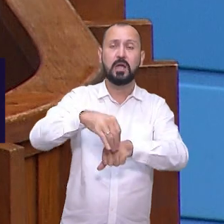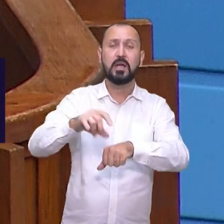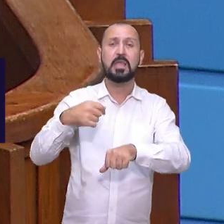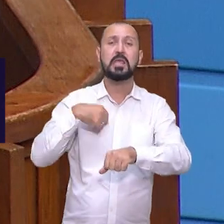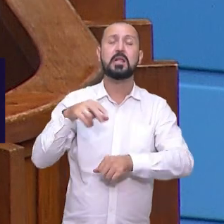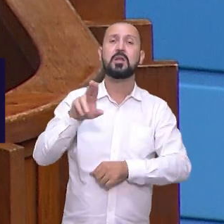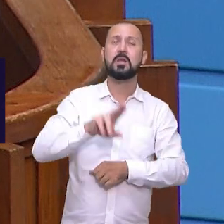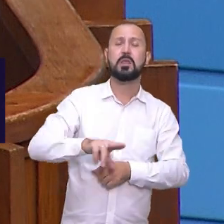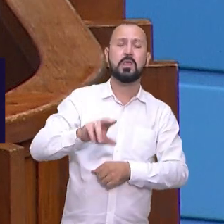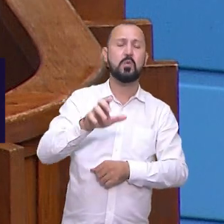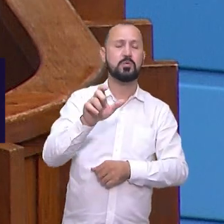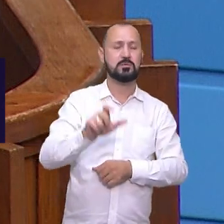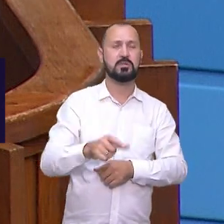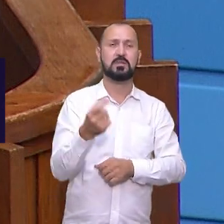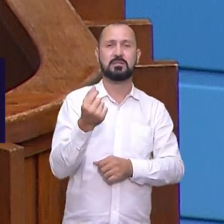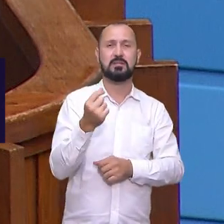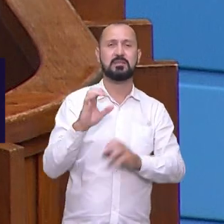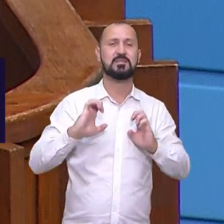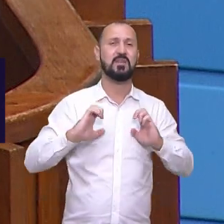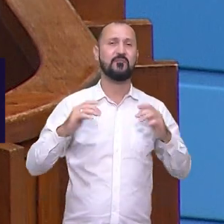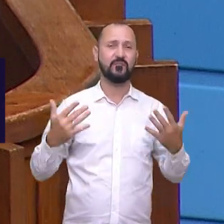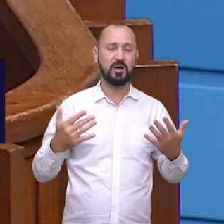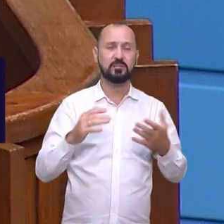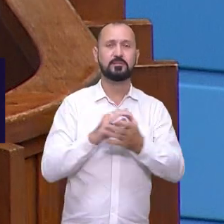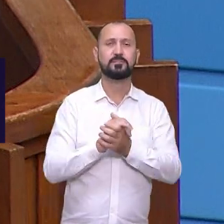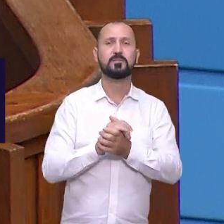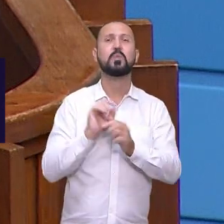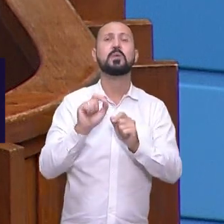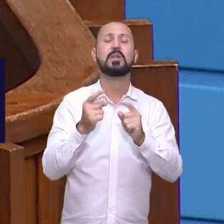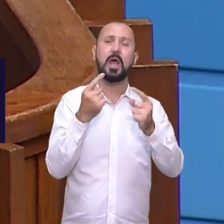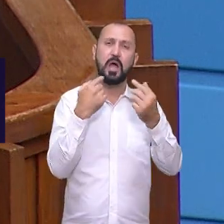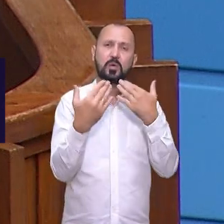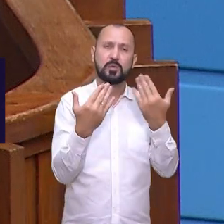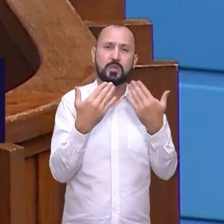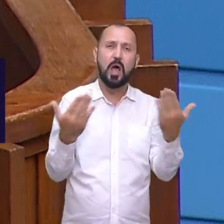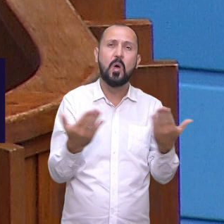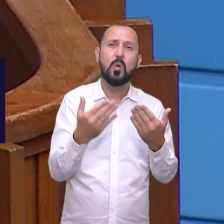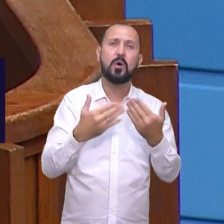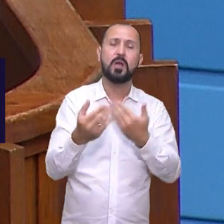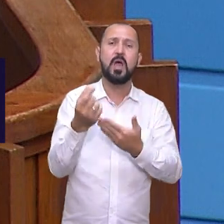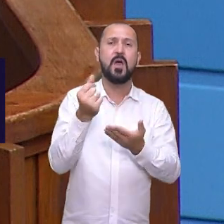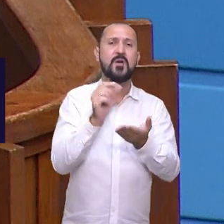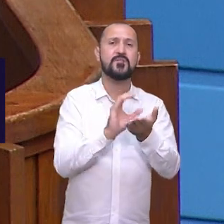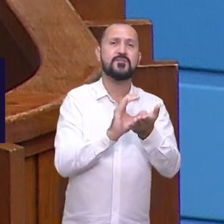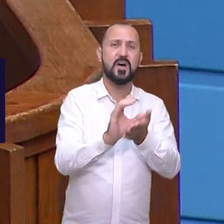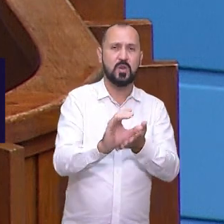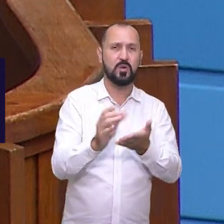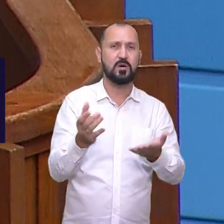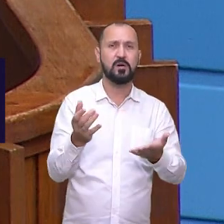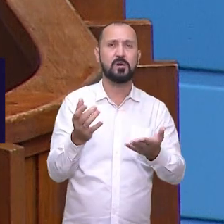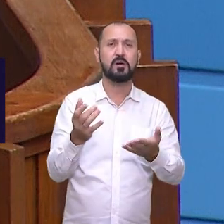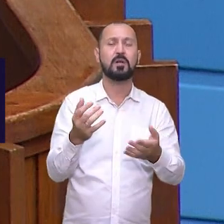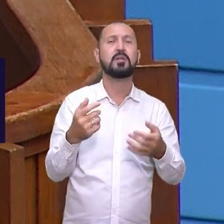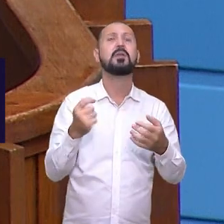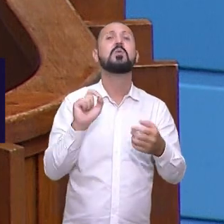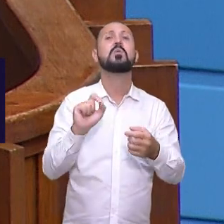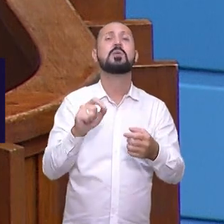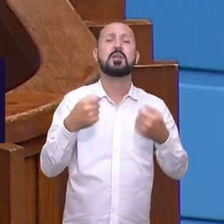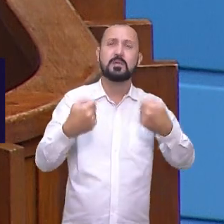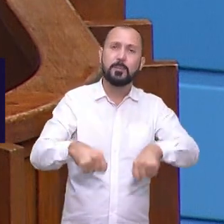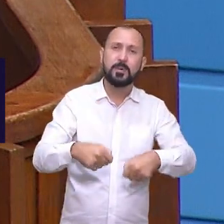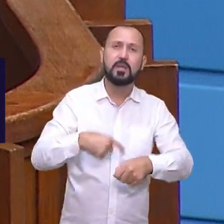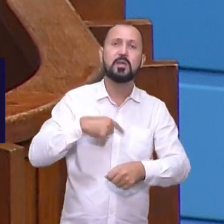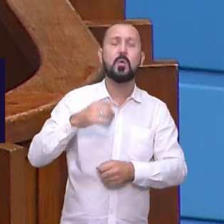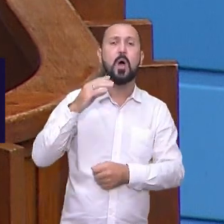aqueles diretamente envolvidos nesses eventos. O que está em discussão aqui são os valores e são